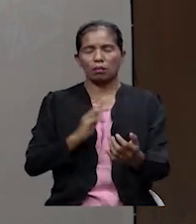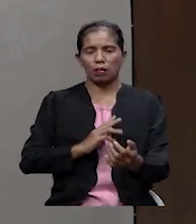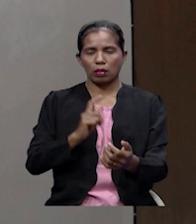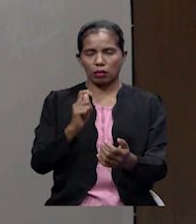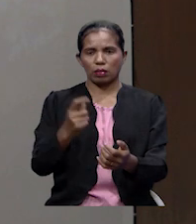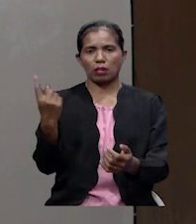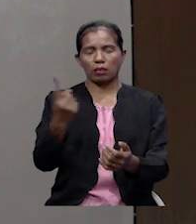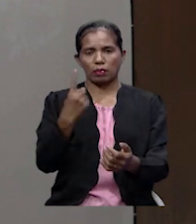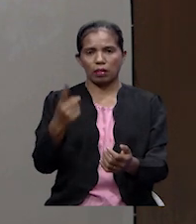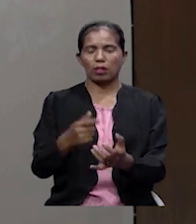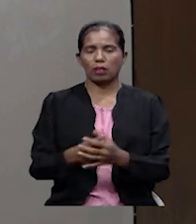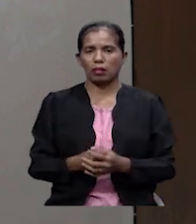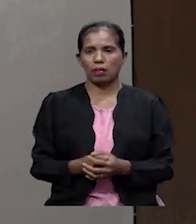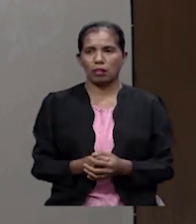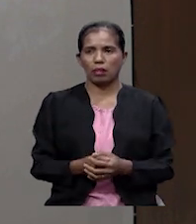na fatin